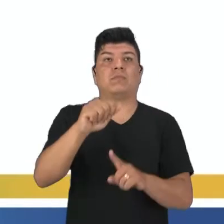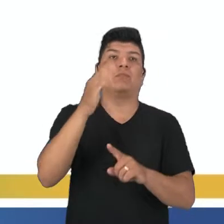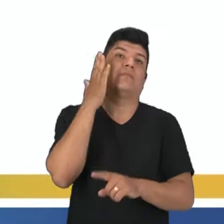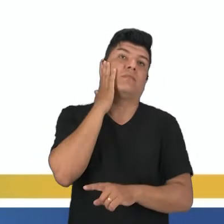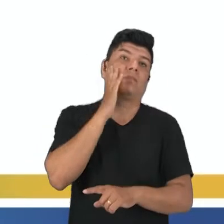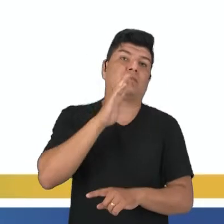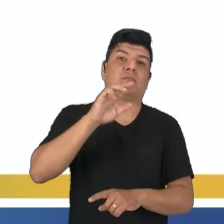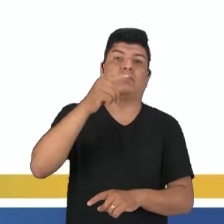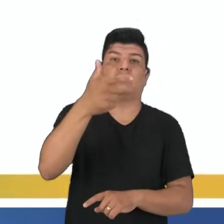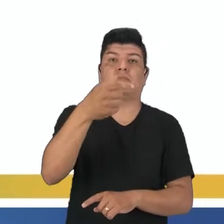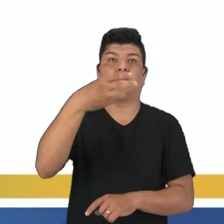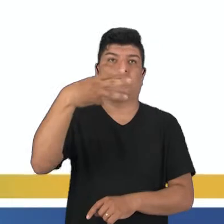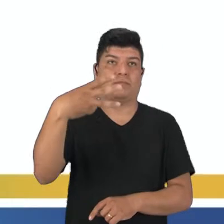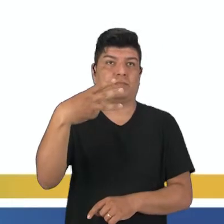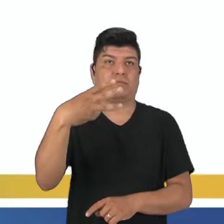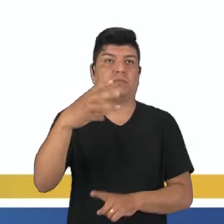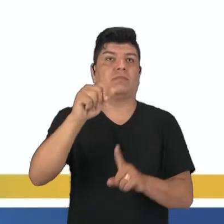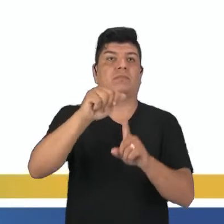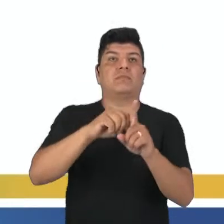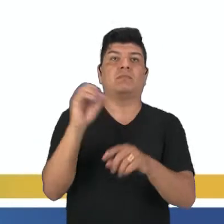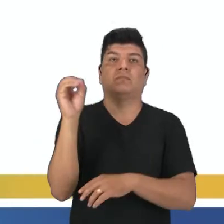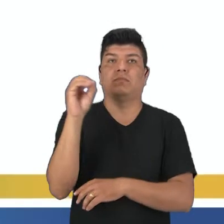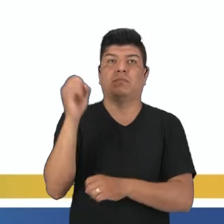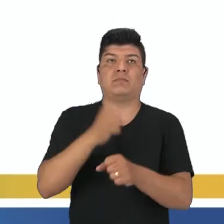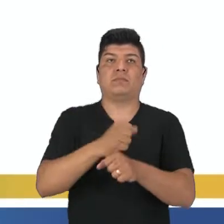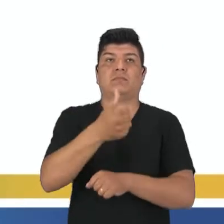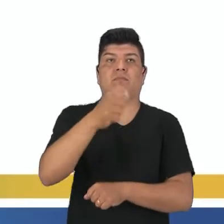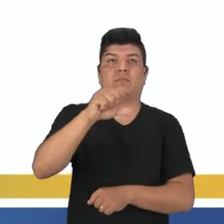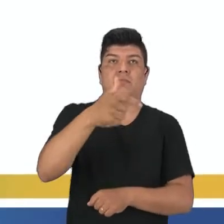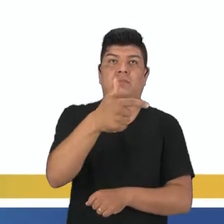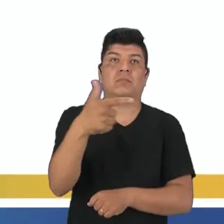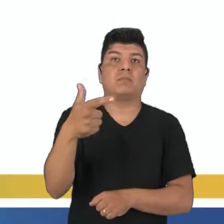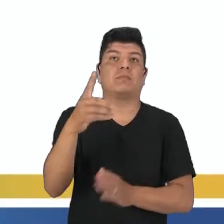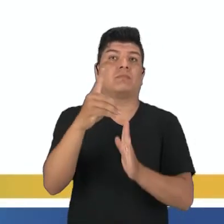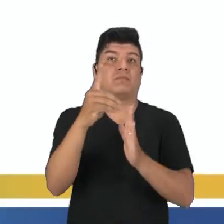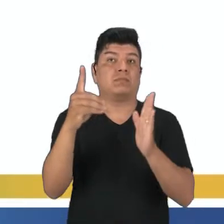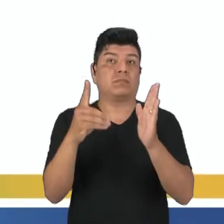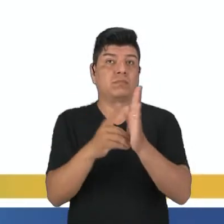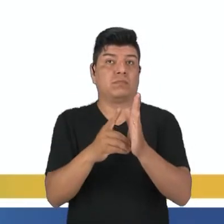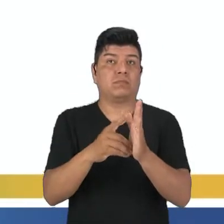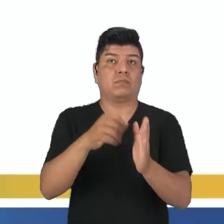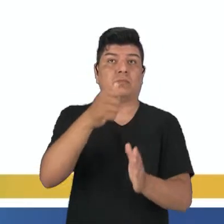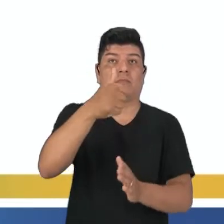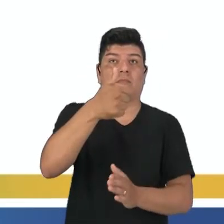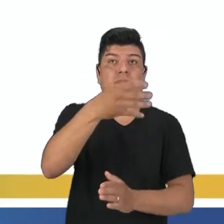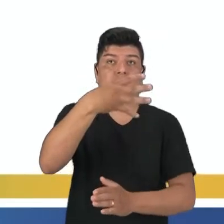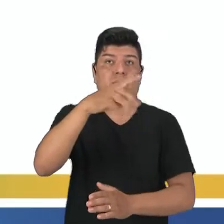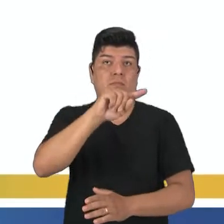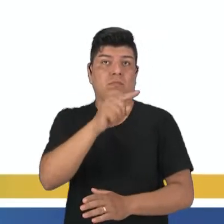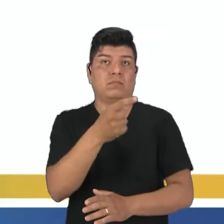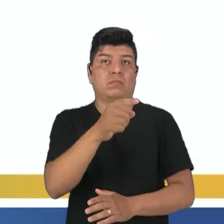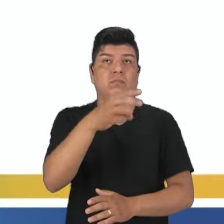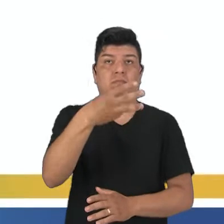o departamento de Tarauacá com o decreto número